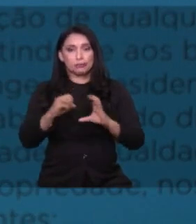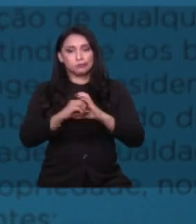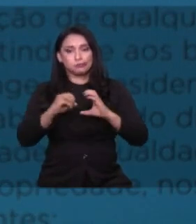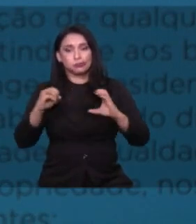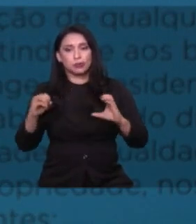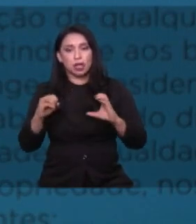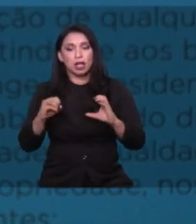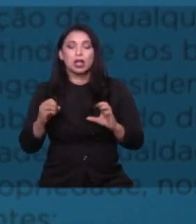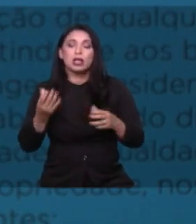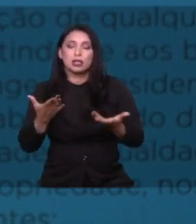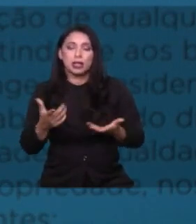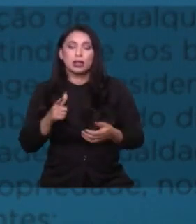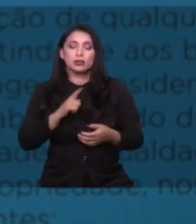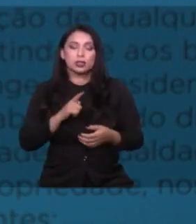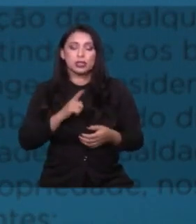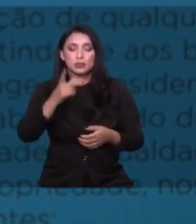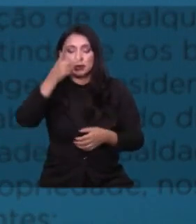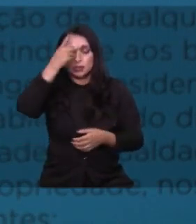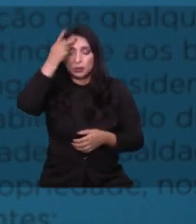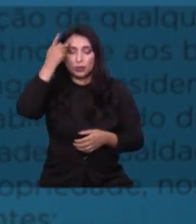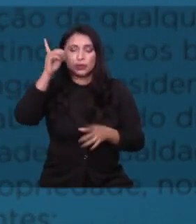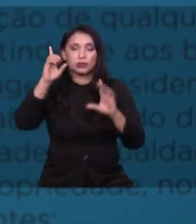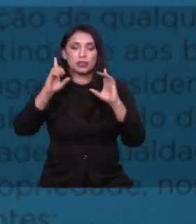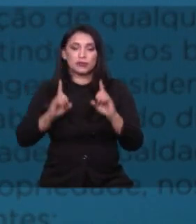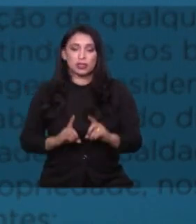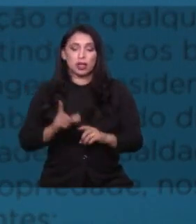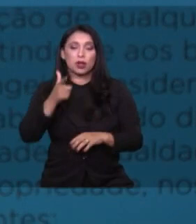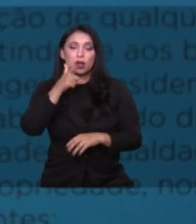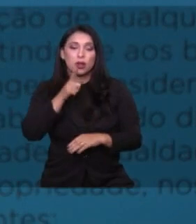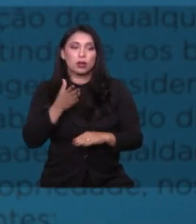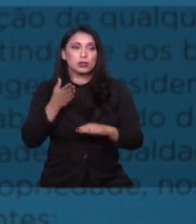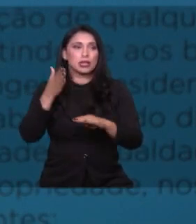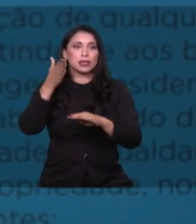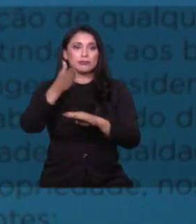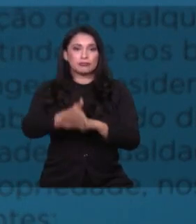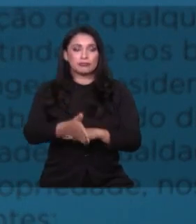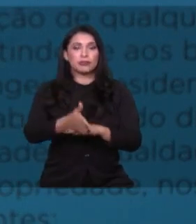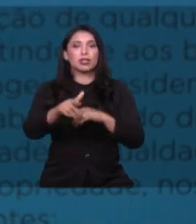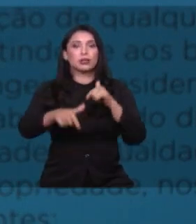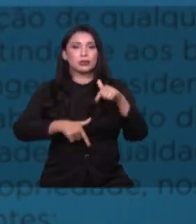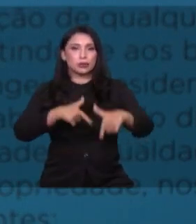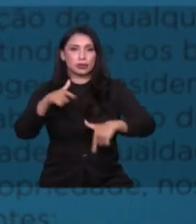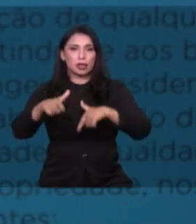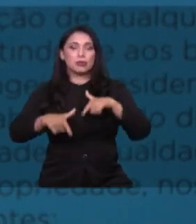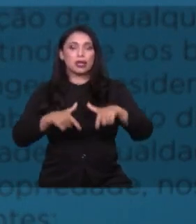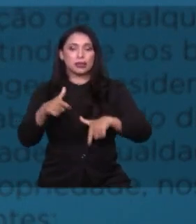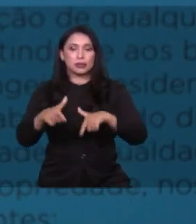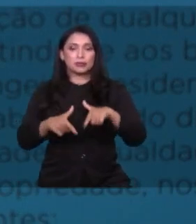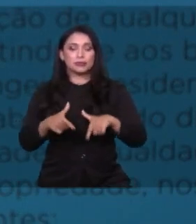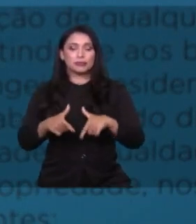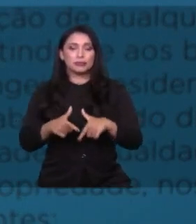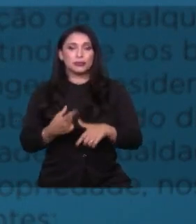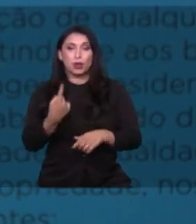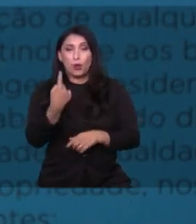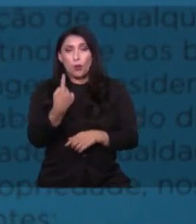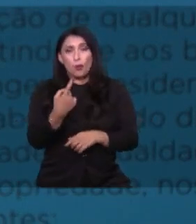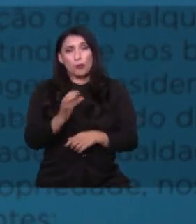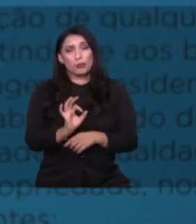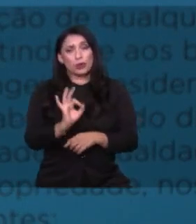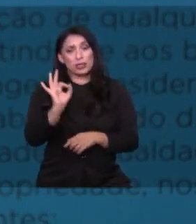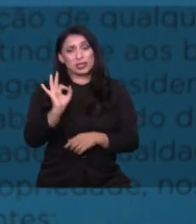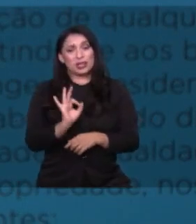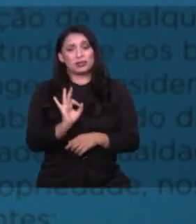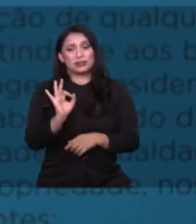mal, é por onde as pessoas com deficiência conseguem acessar o mercado de trabalho. Mas 1% de